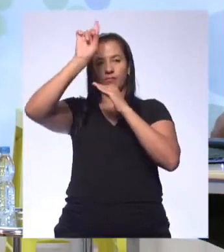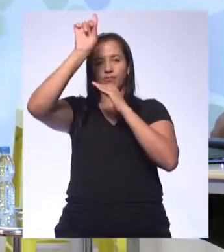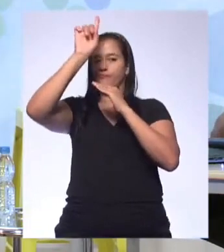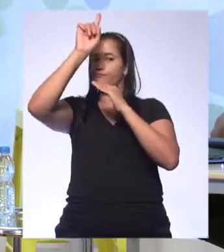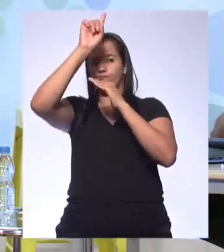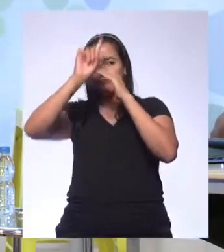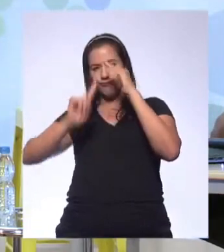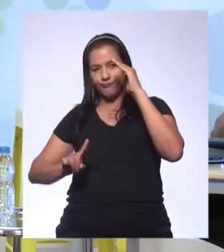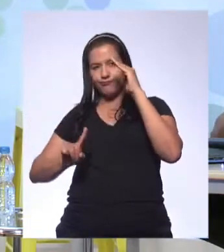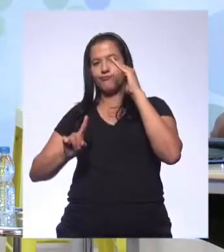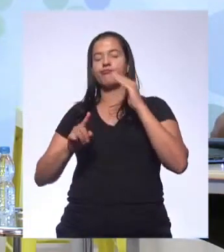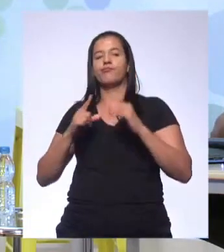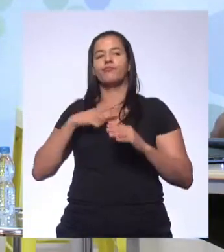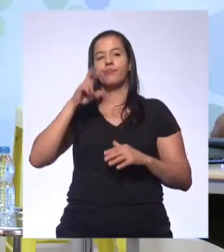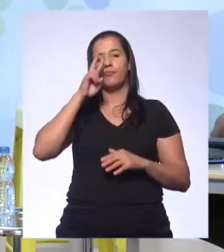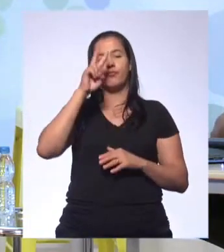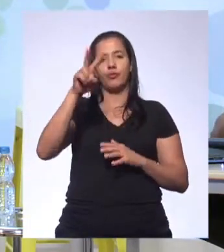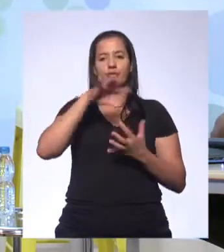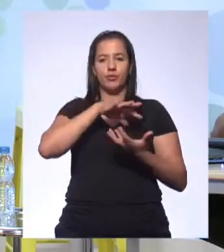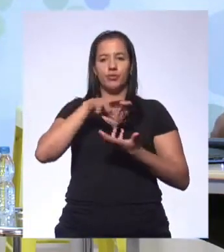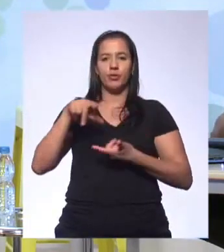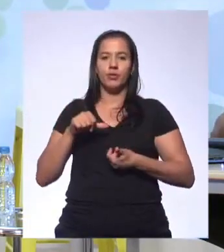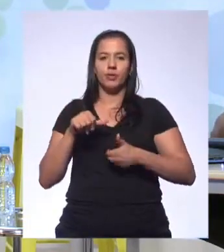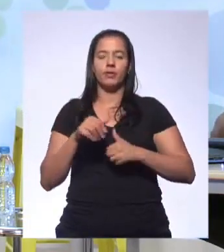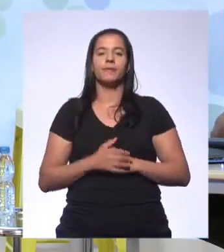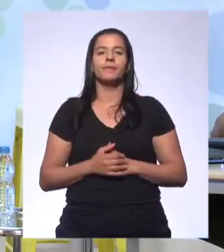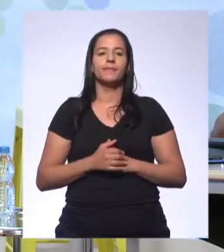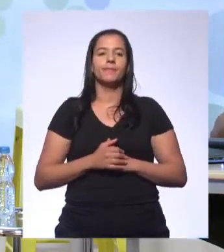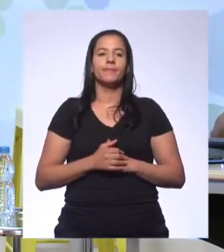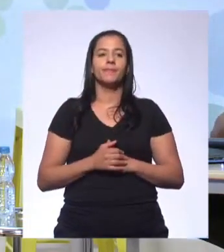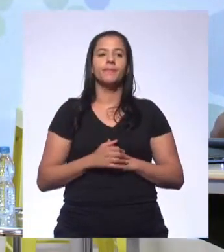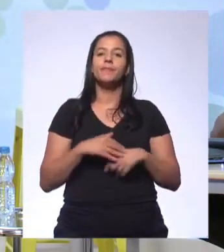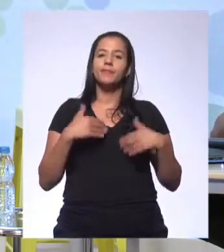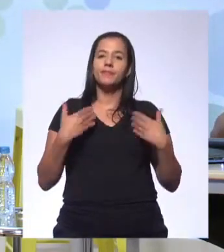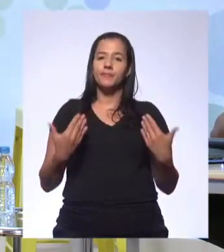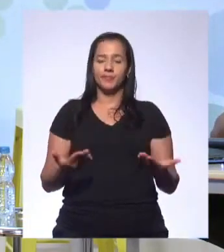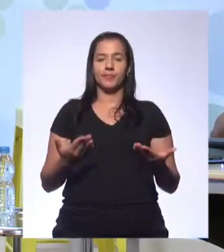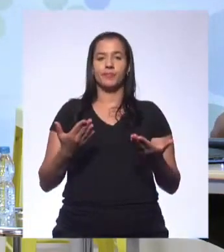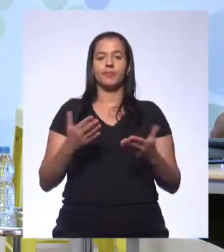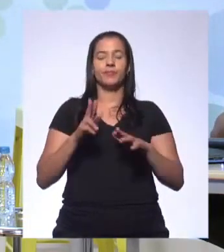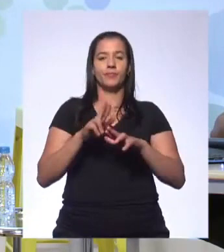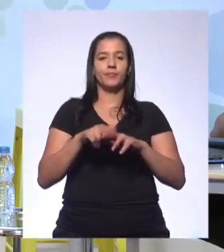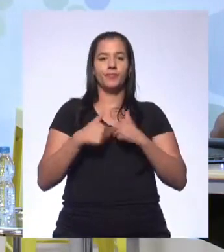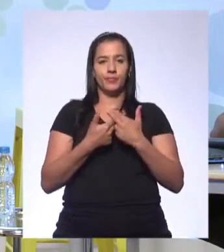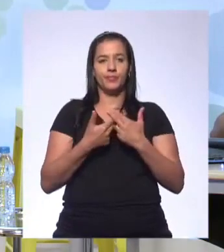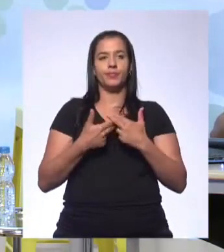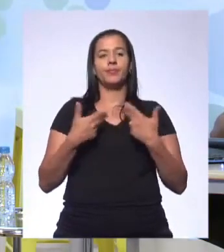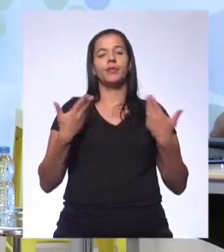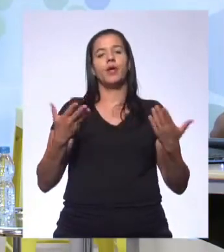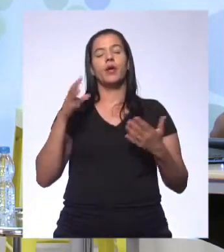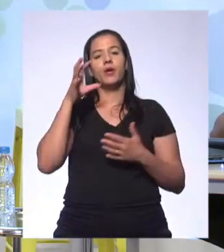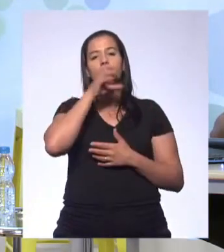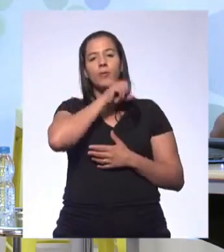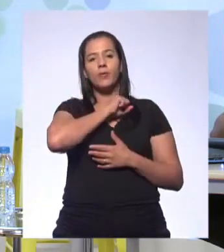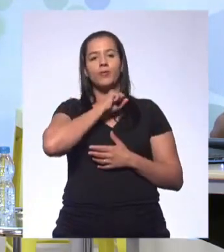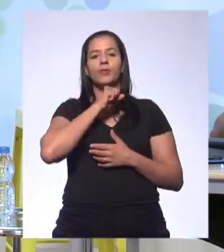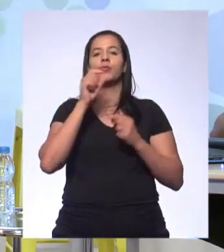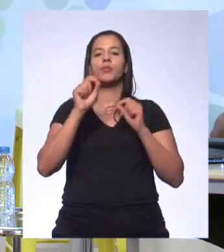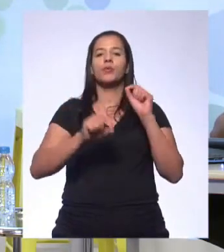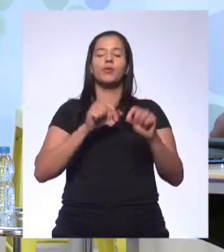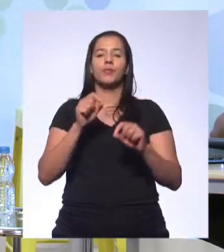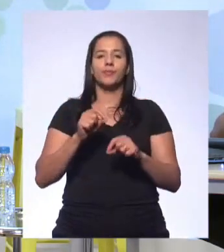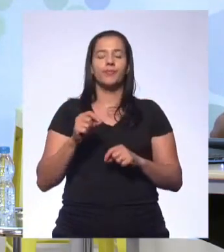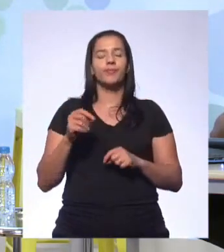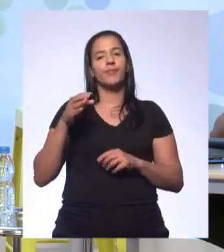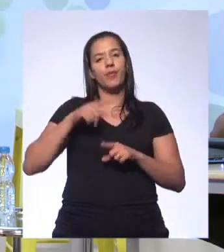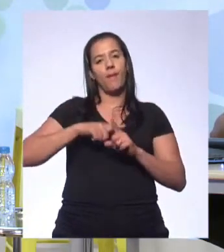maior intensidade na Terra, certo? E por conta disso, vem ocasionando o quê? O